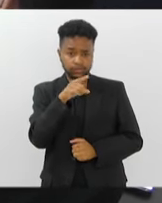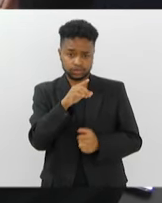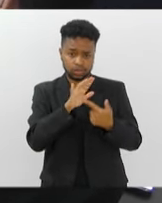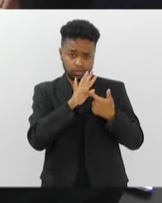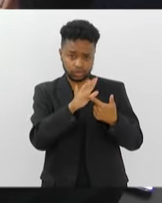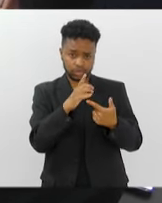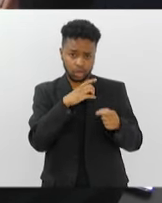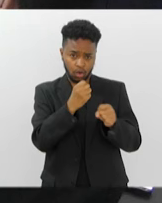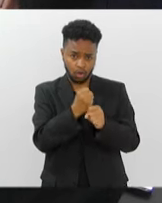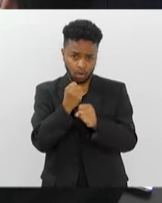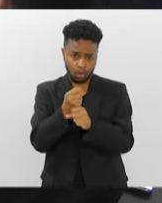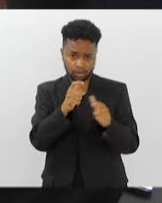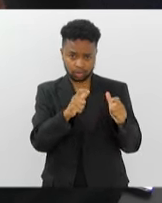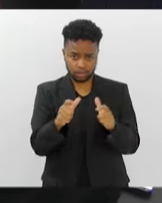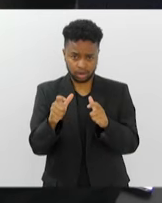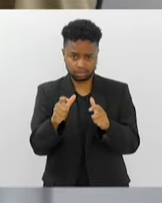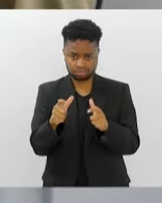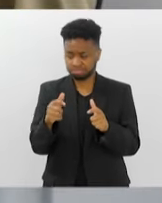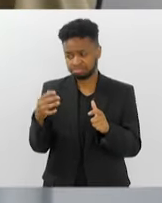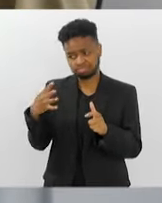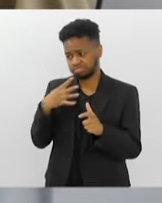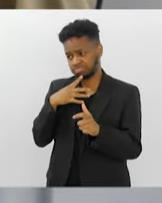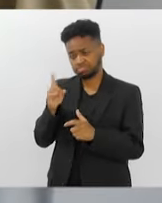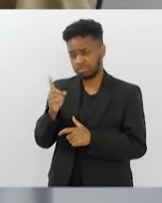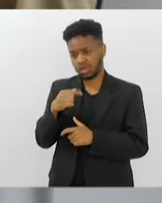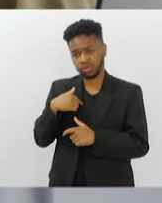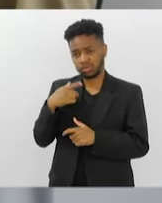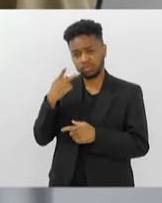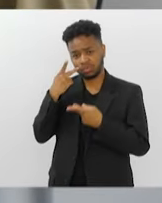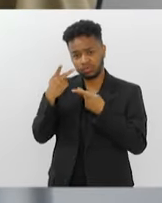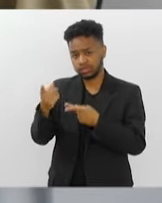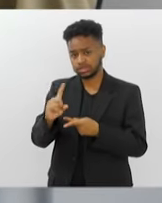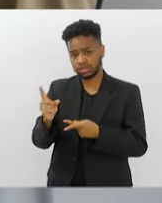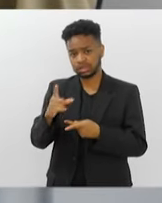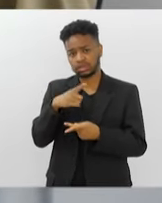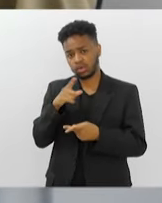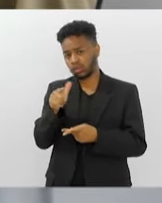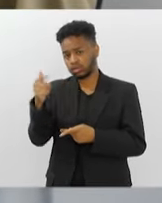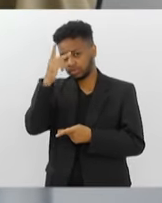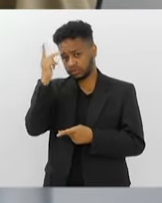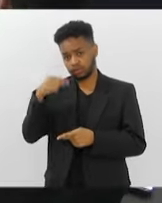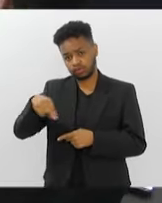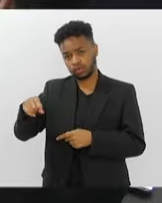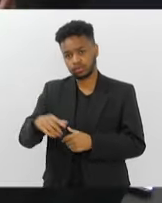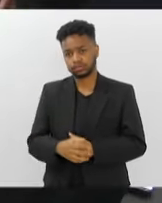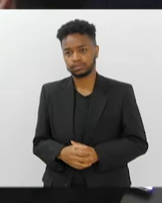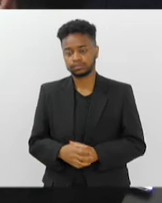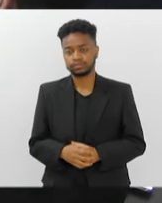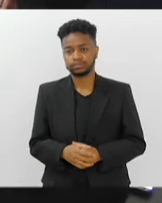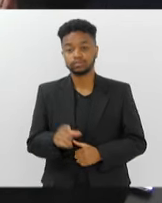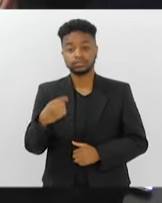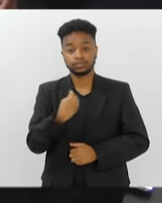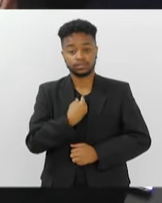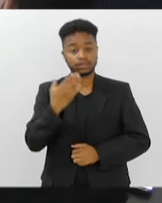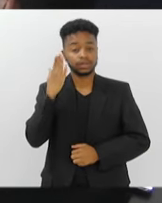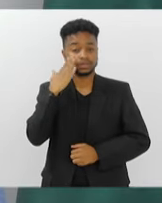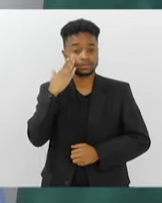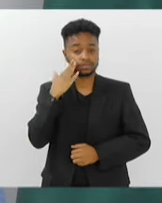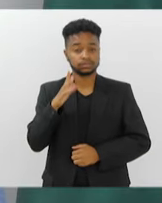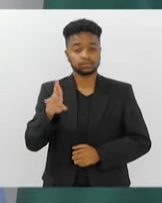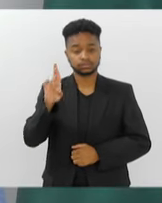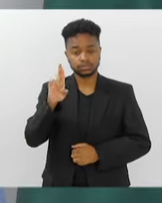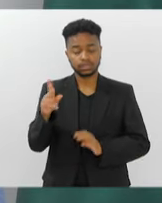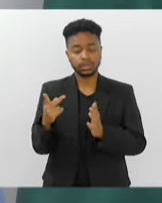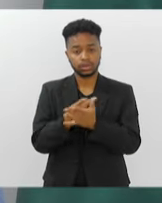na localidade desconheço eu não fui no local fazer vistoria foi Os oficiais acredito agora que sabendo que o Rock Rio né acontece de